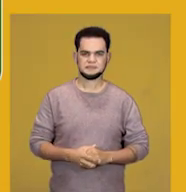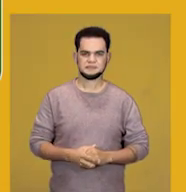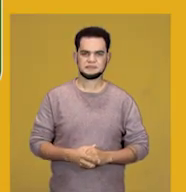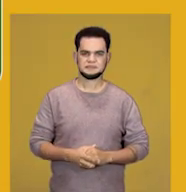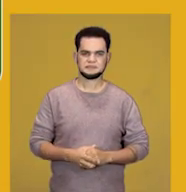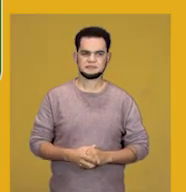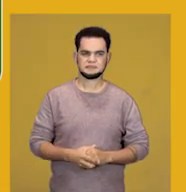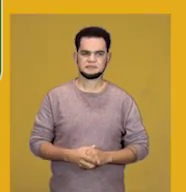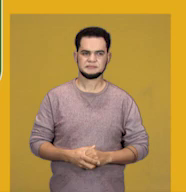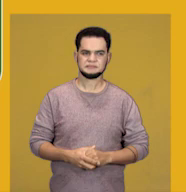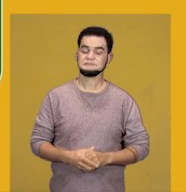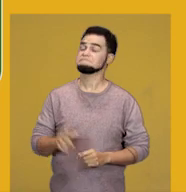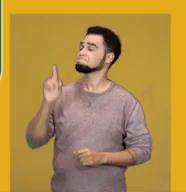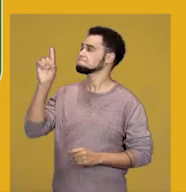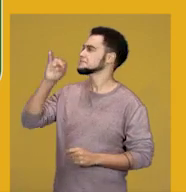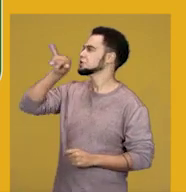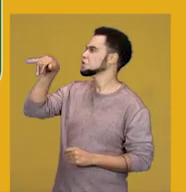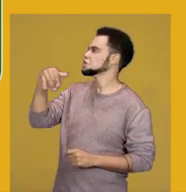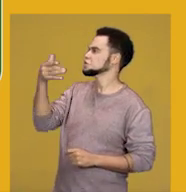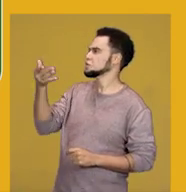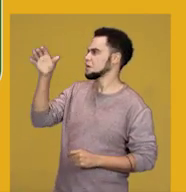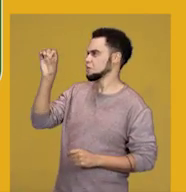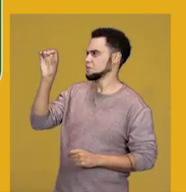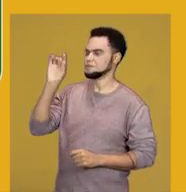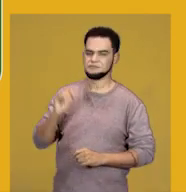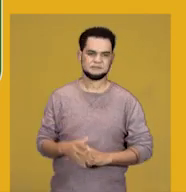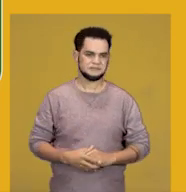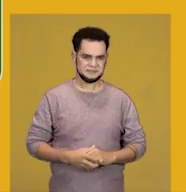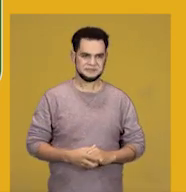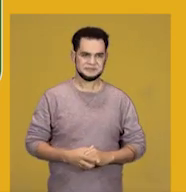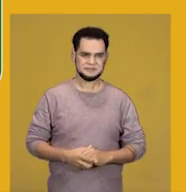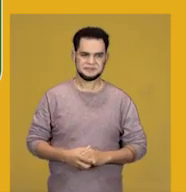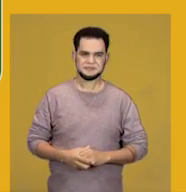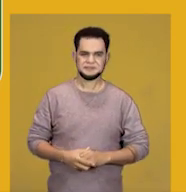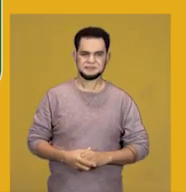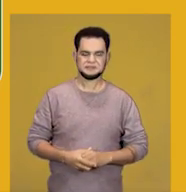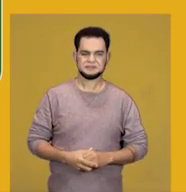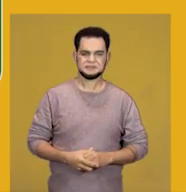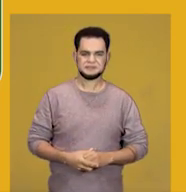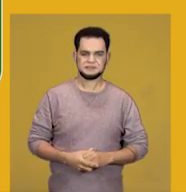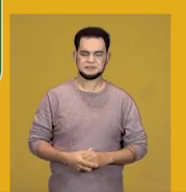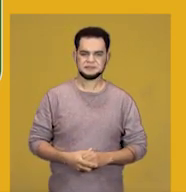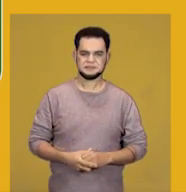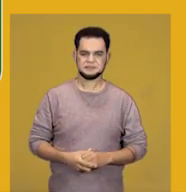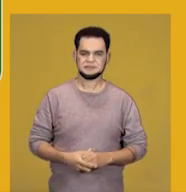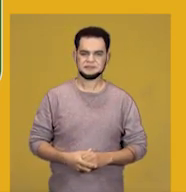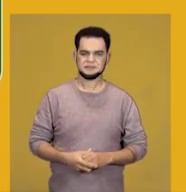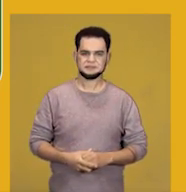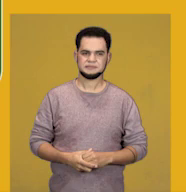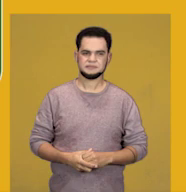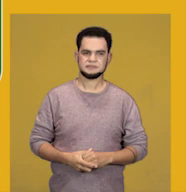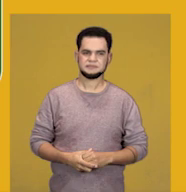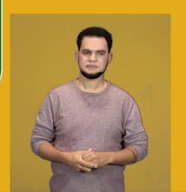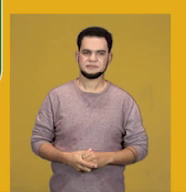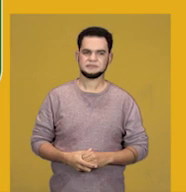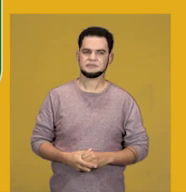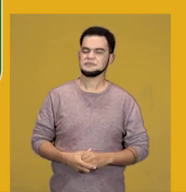o João, ok? E aqui eu vou desenhar a Maria.